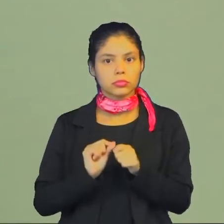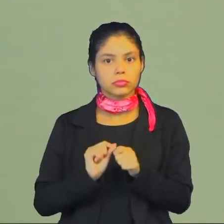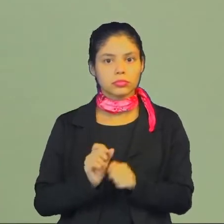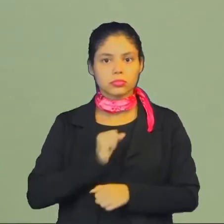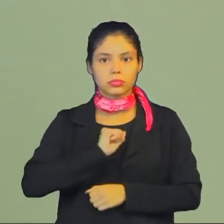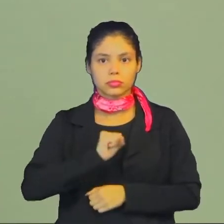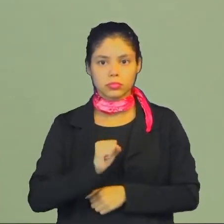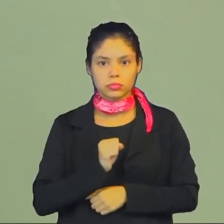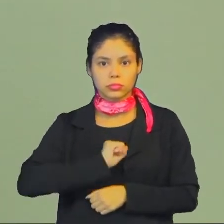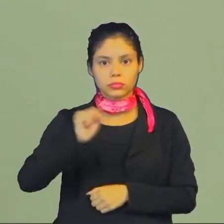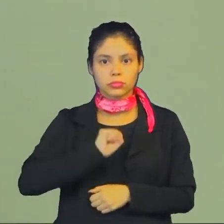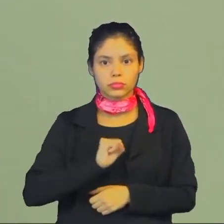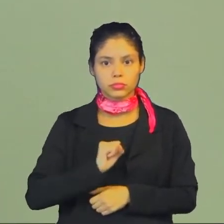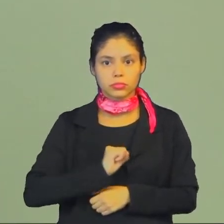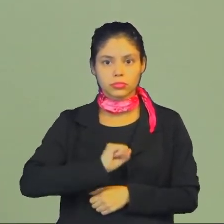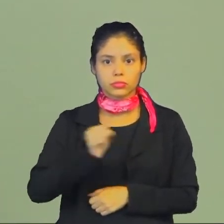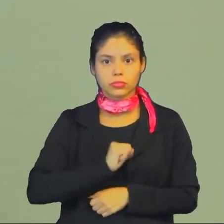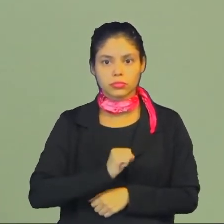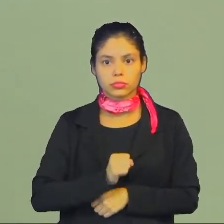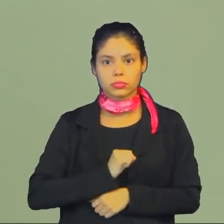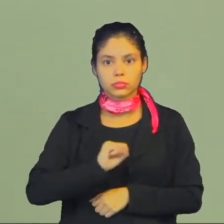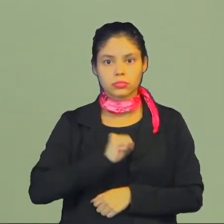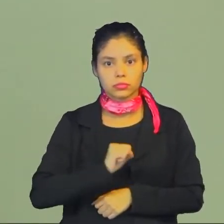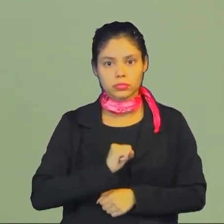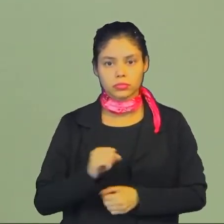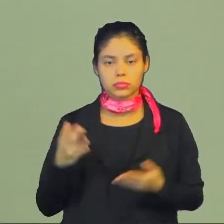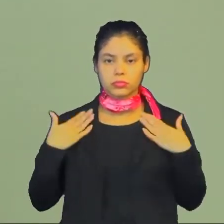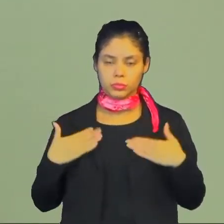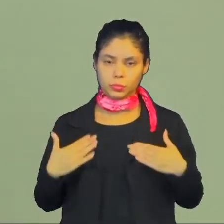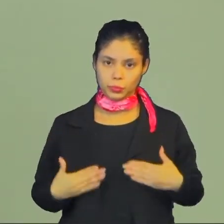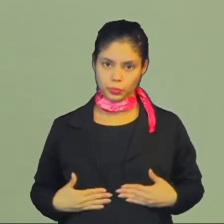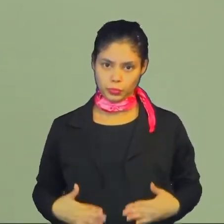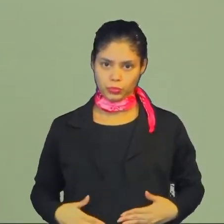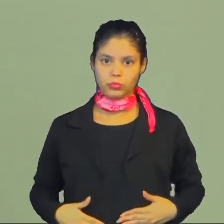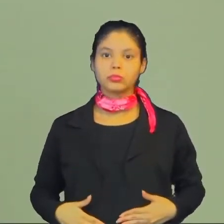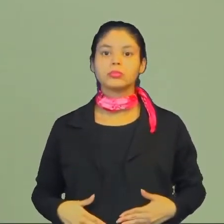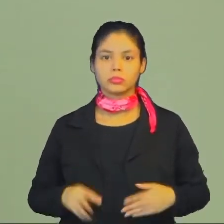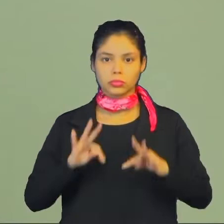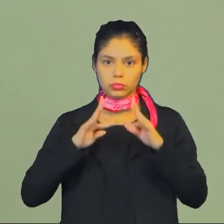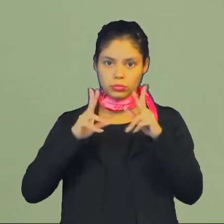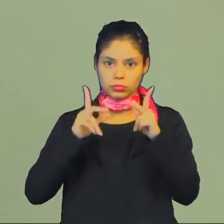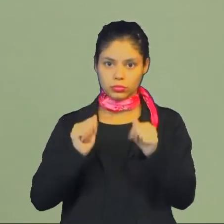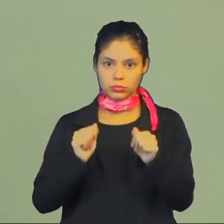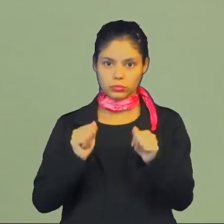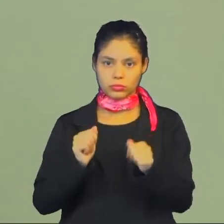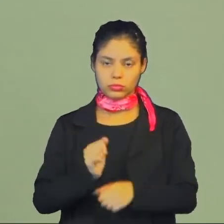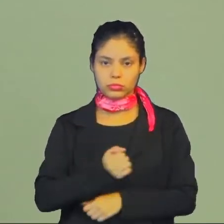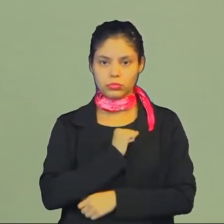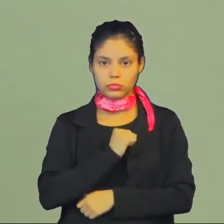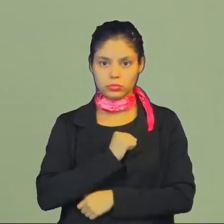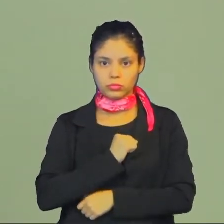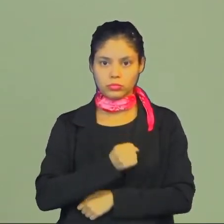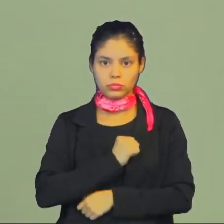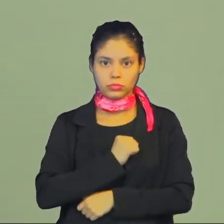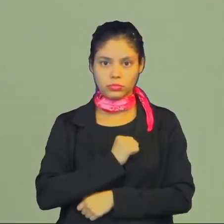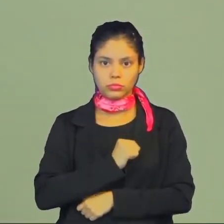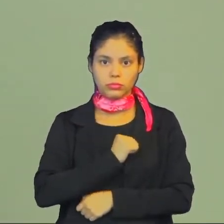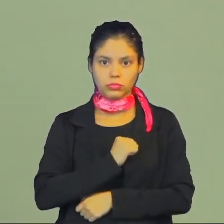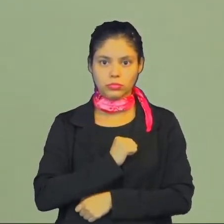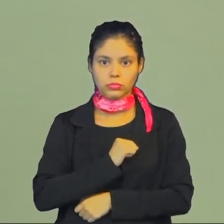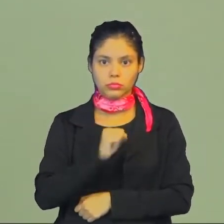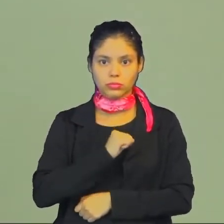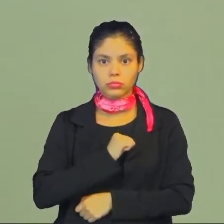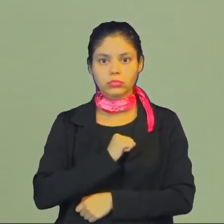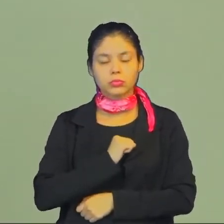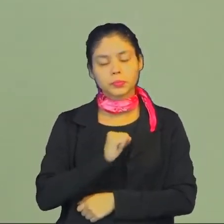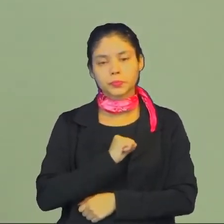bomba, né, que ele vai propulsionar esse sangue para o corpo. Então, esse órgão principal do sistema cardiovascular, que é o coração, ele vai sofrer, então,